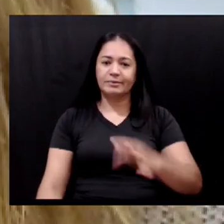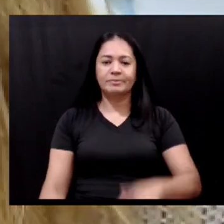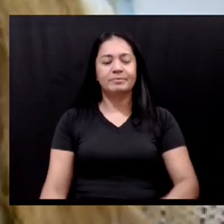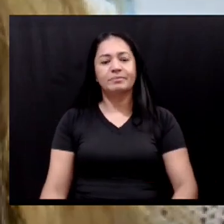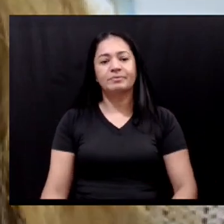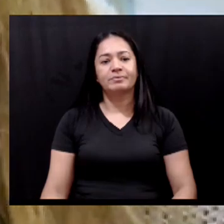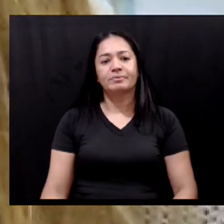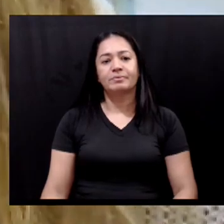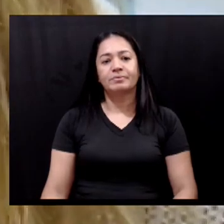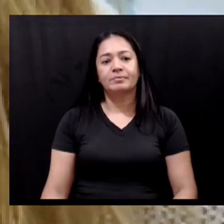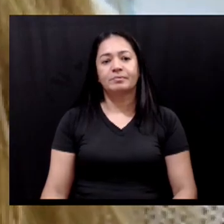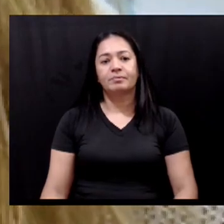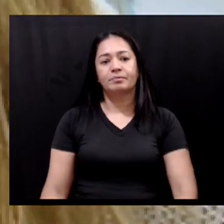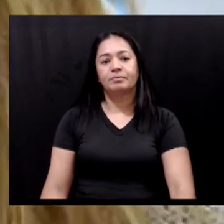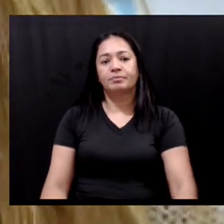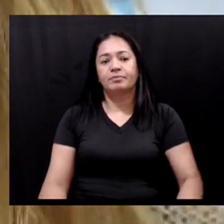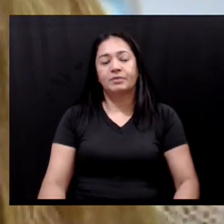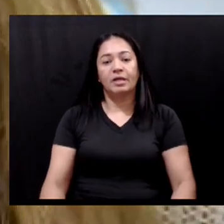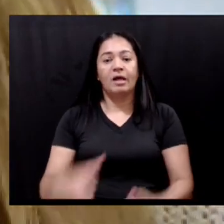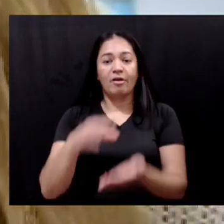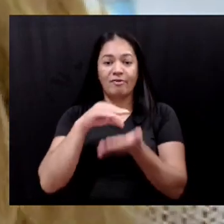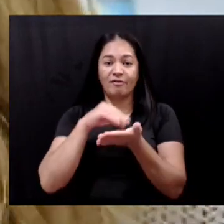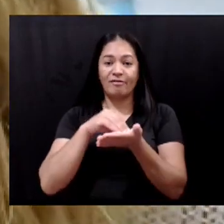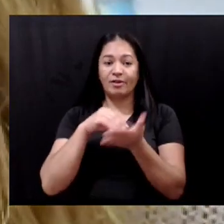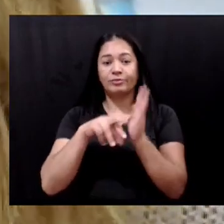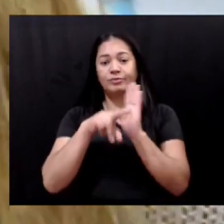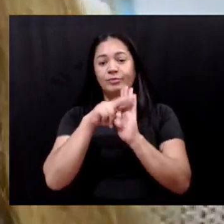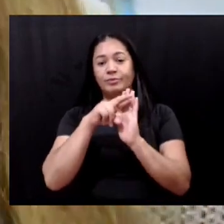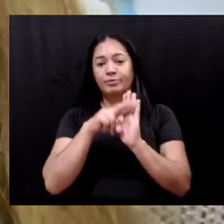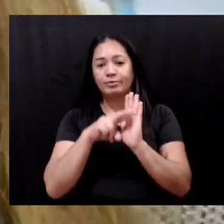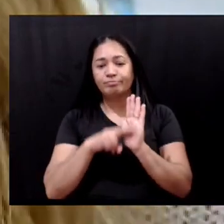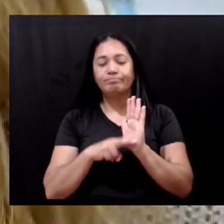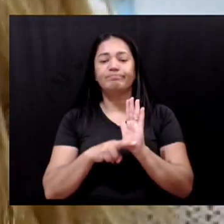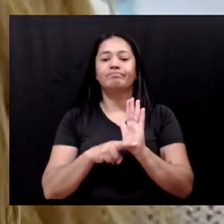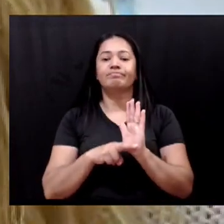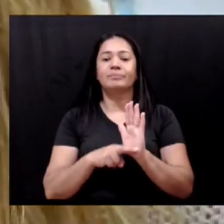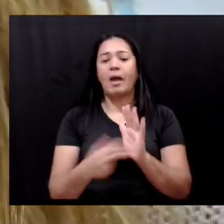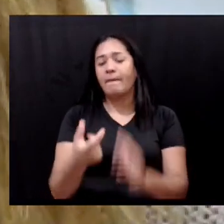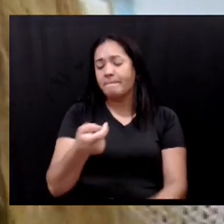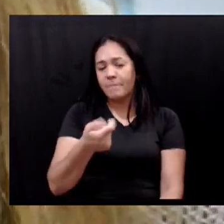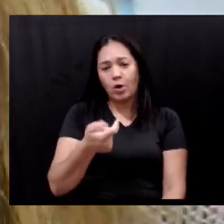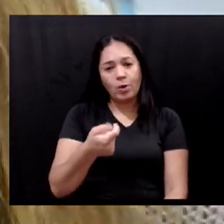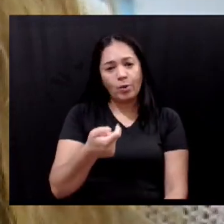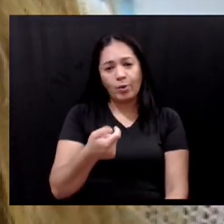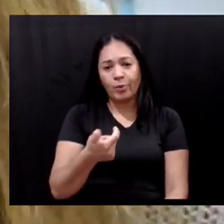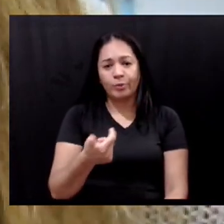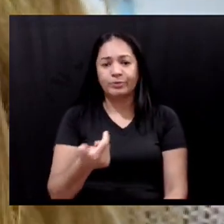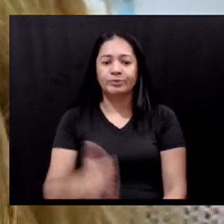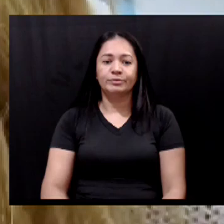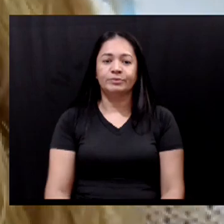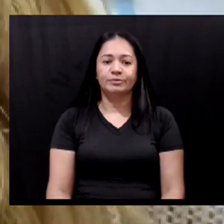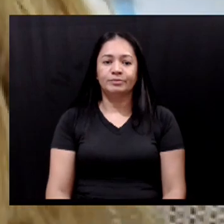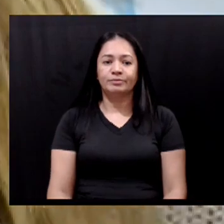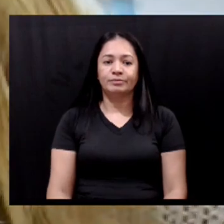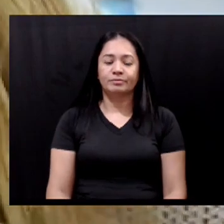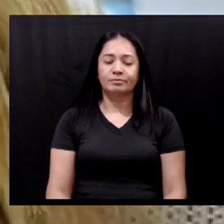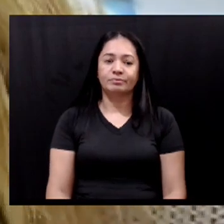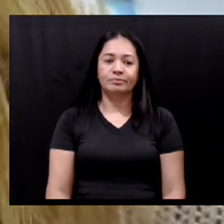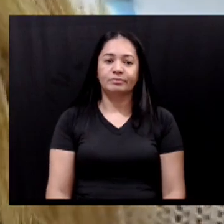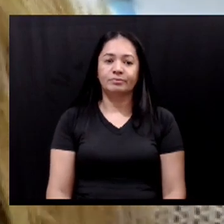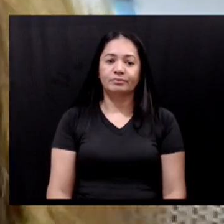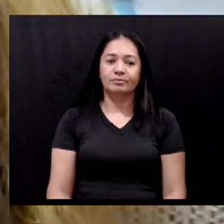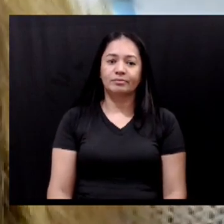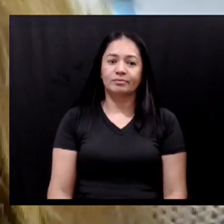uma falta, ainda muito pouco se faz nesse sentido. Então, a gente vê